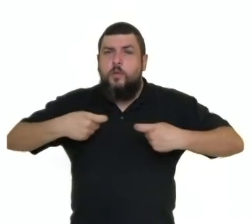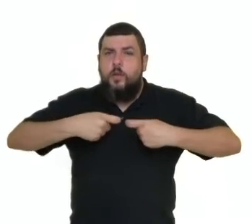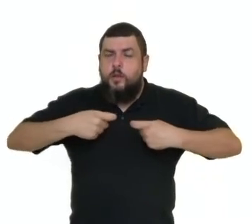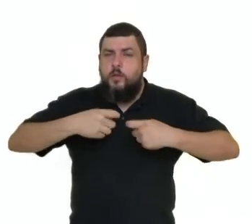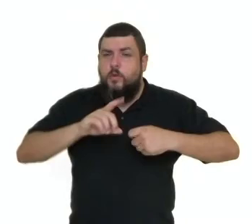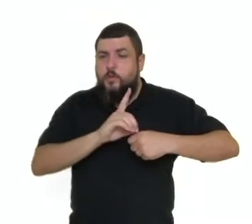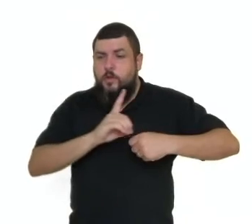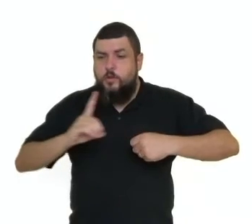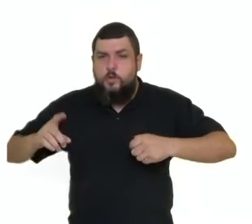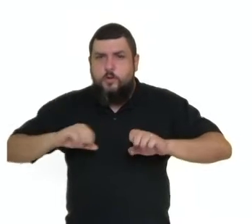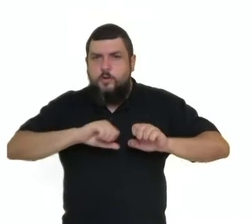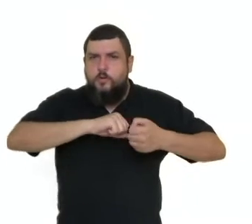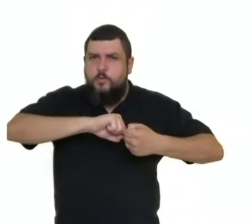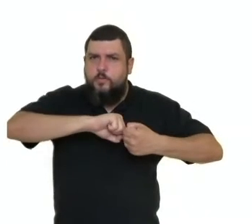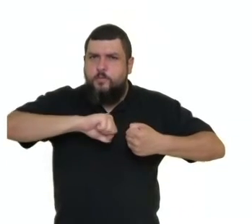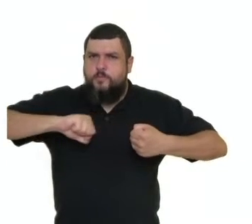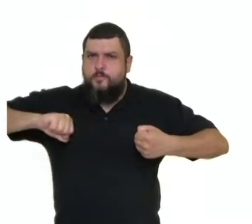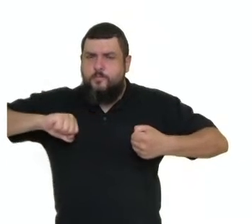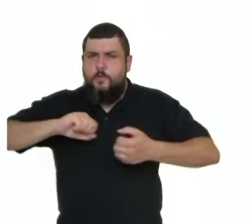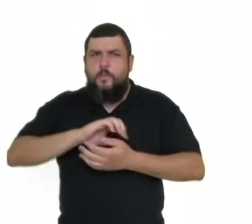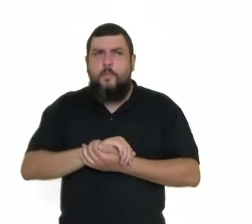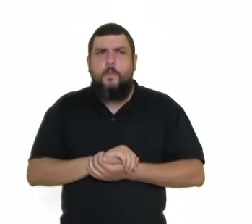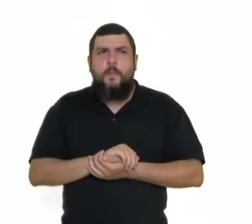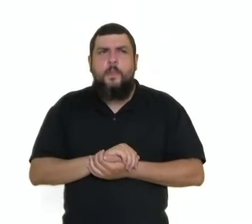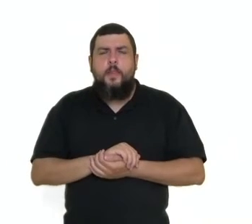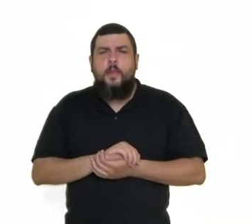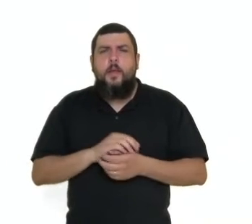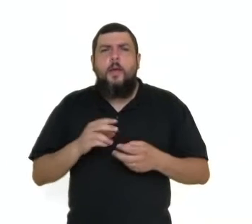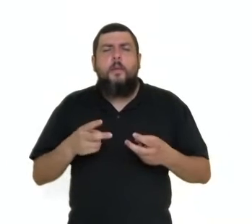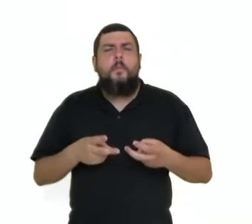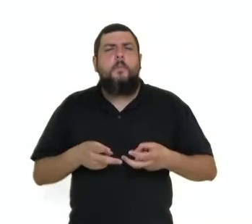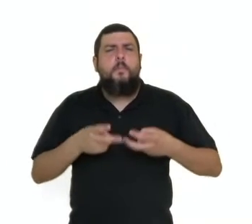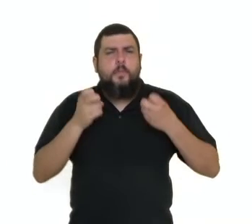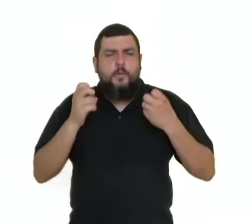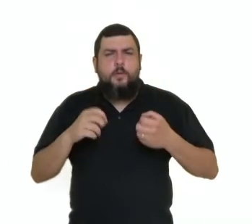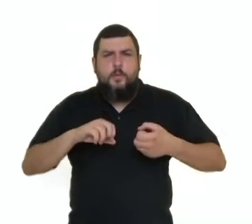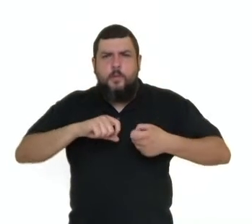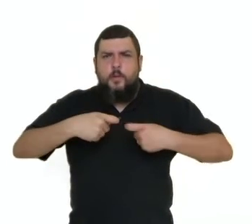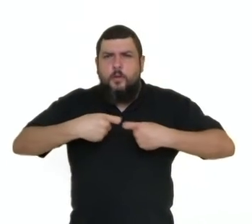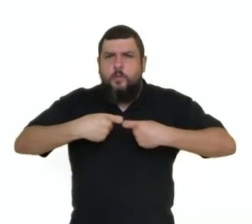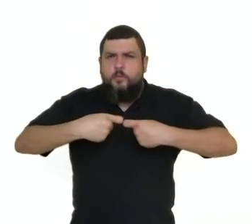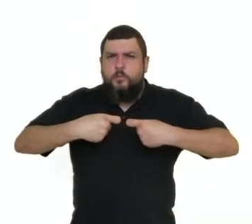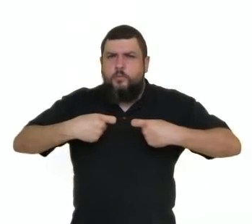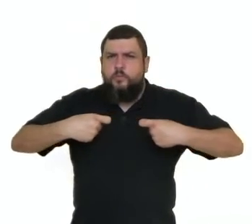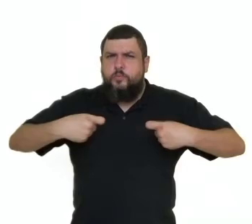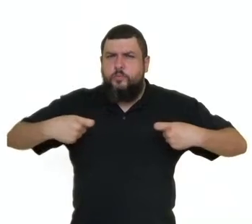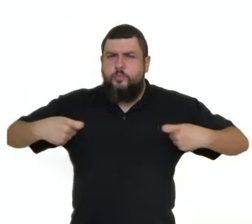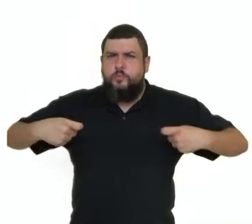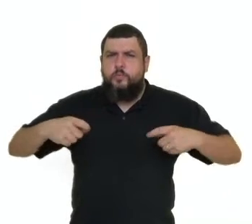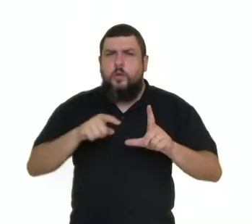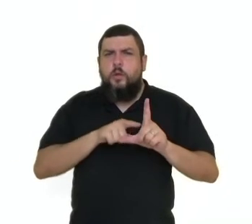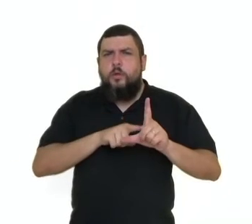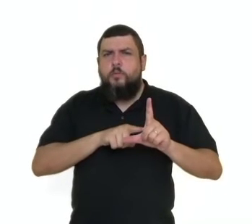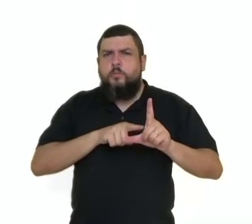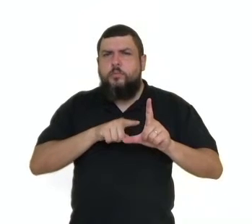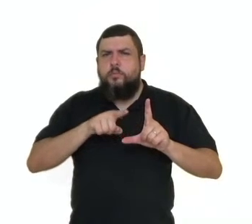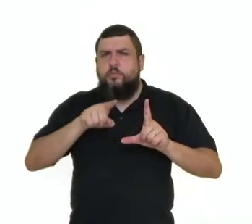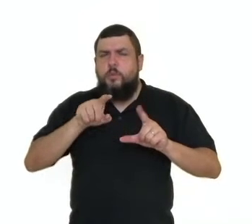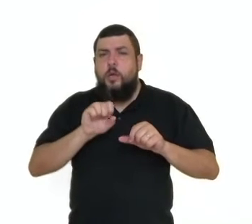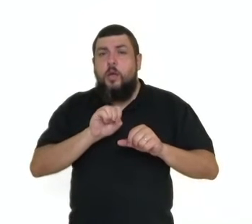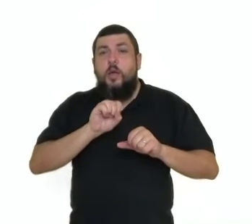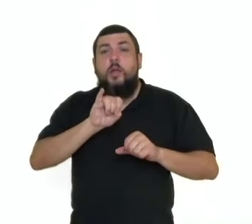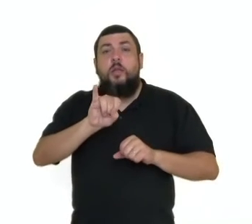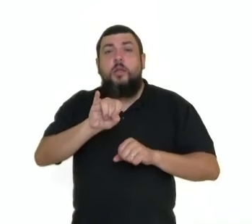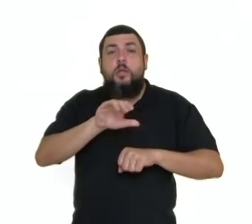que nessa situação aqui, você percebe que a força elástica ela vai aumentando ao longo de quanto mais se distende, ou seja,